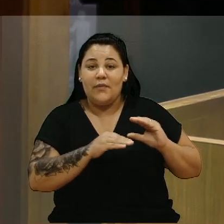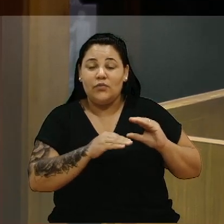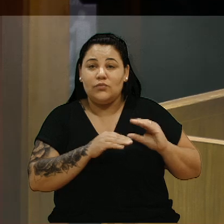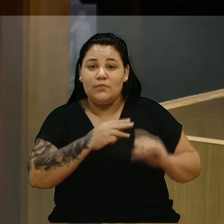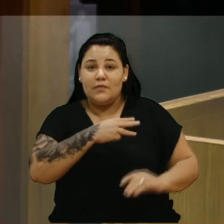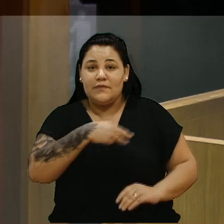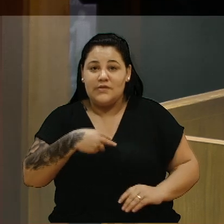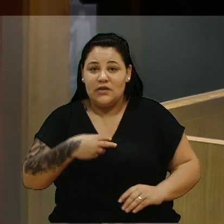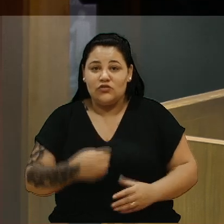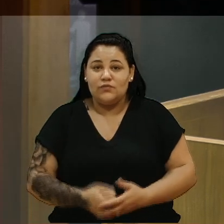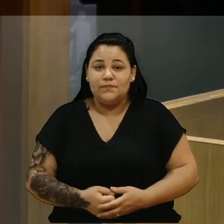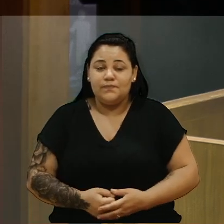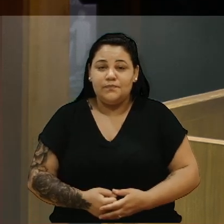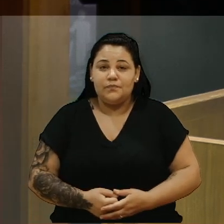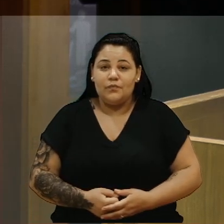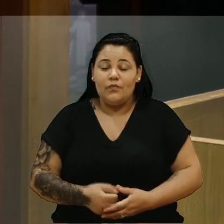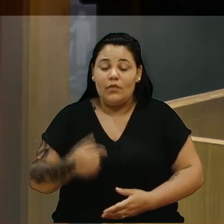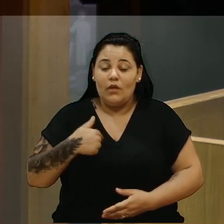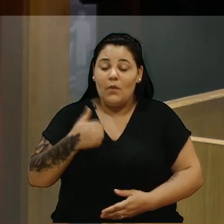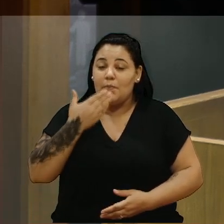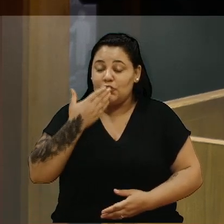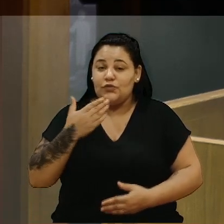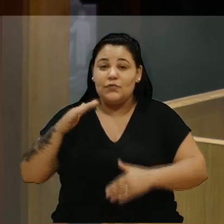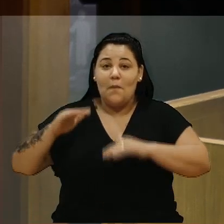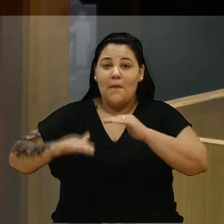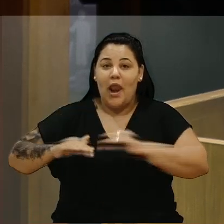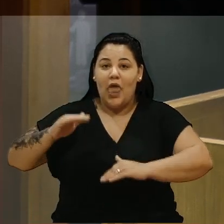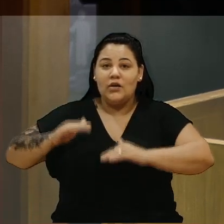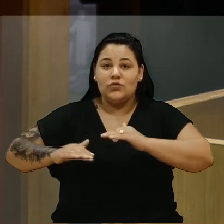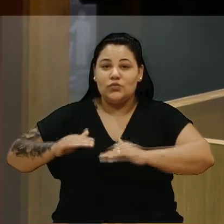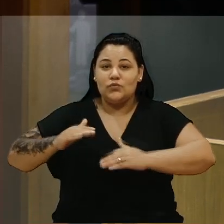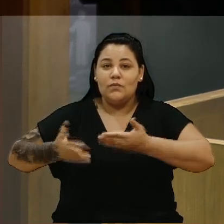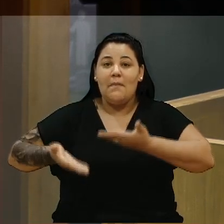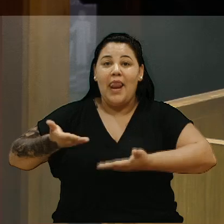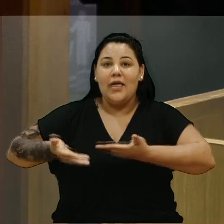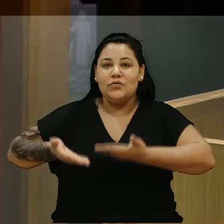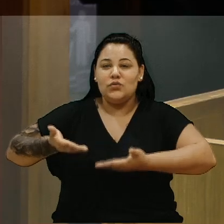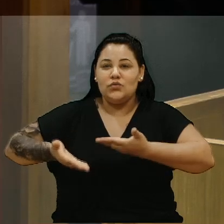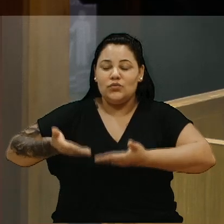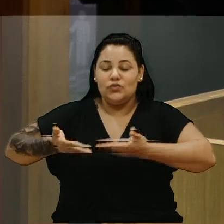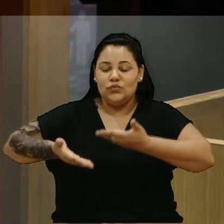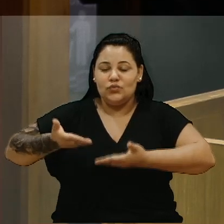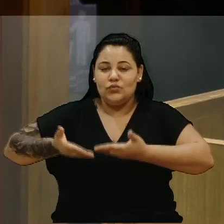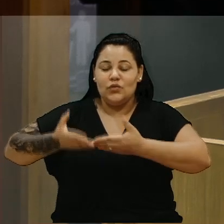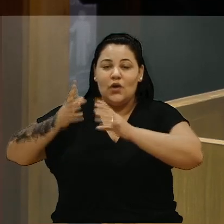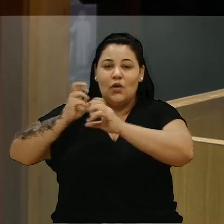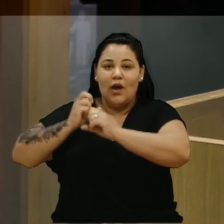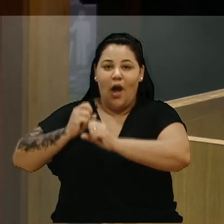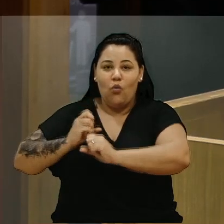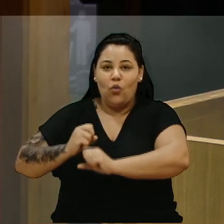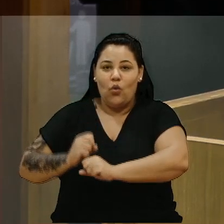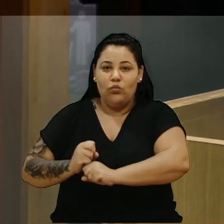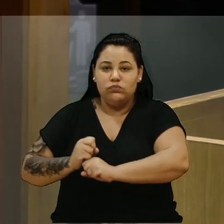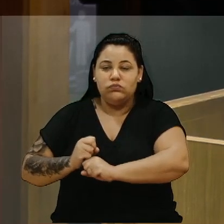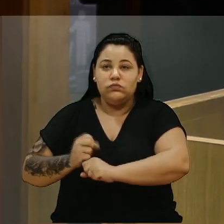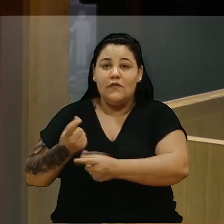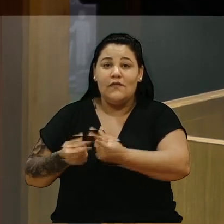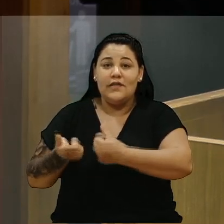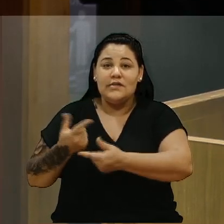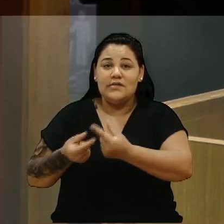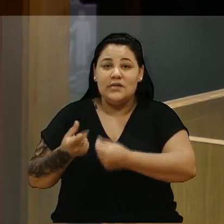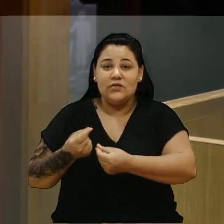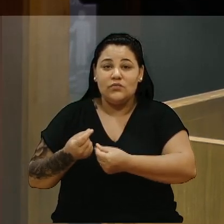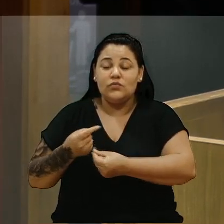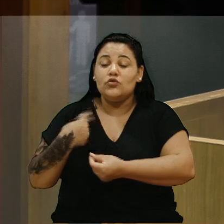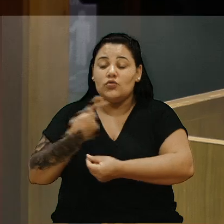solicitou o balanço econômico financeiro da empresa Aviação Santa Teresa no dia 5 de